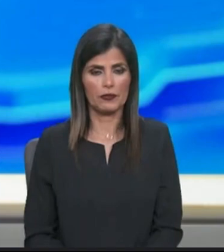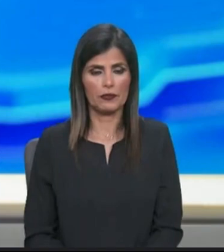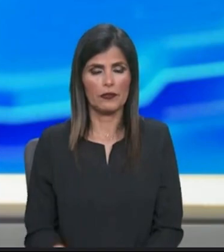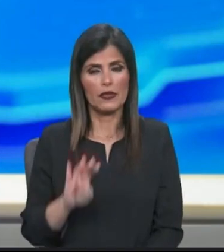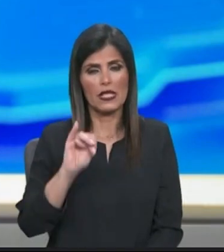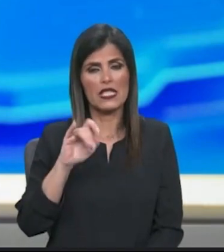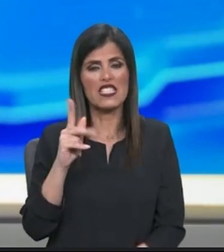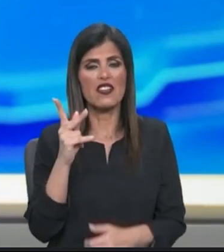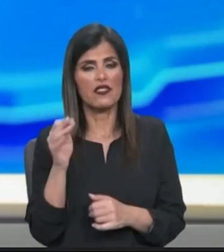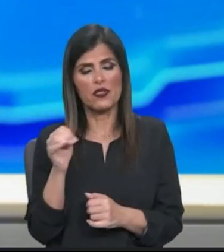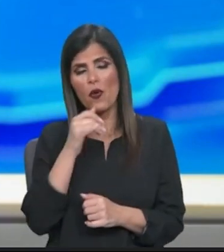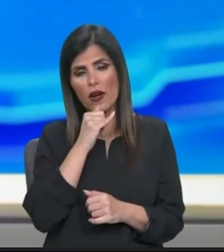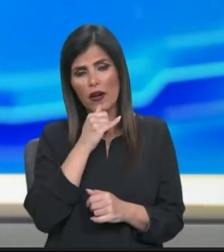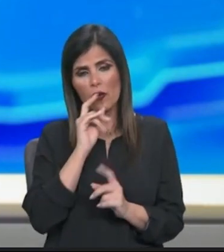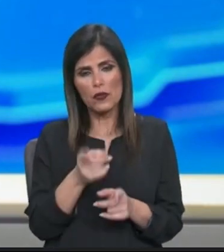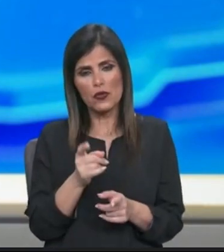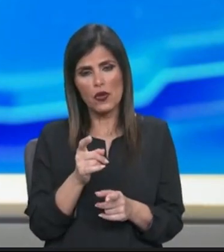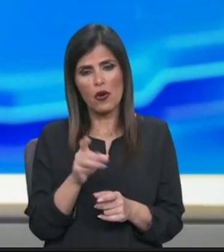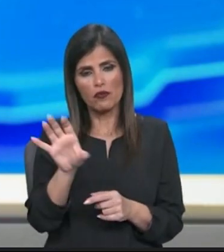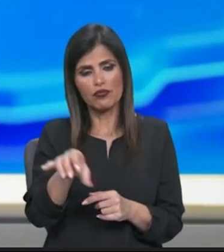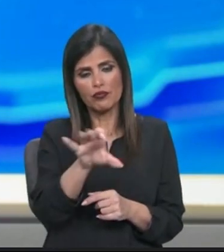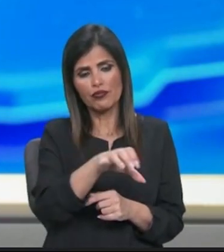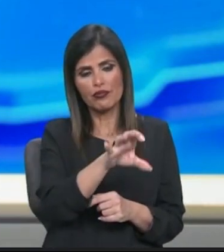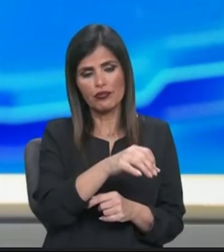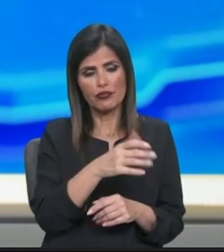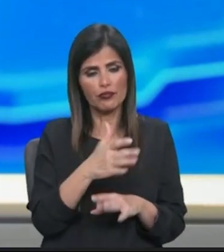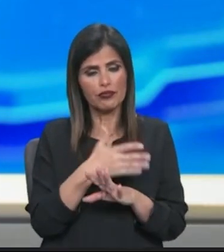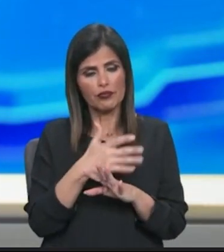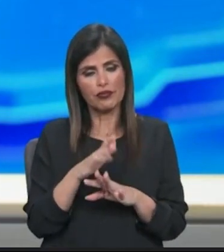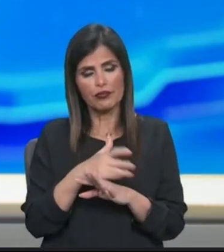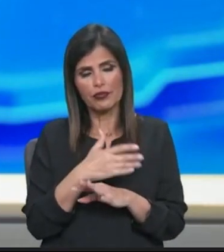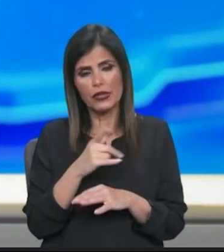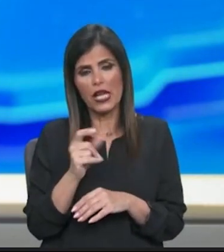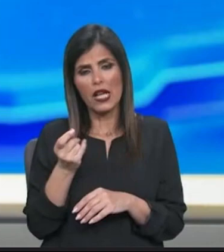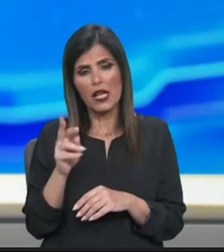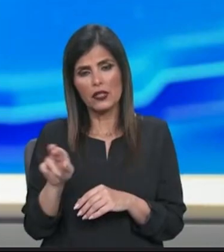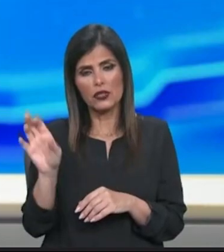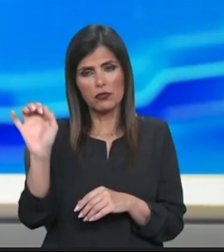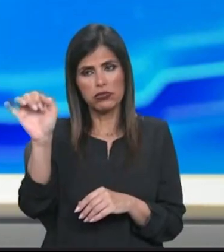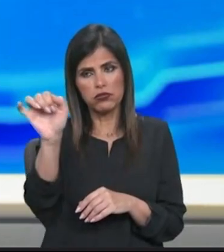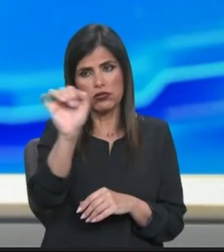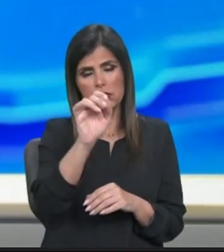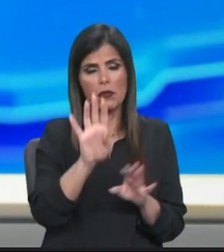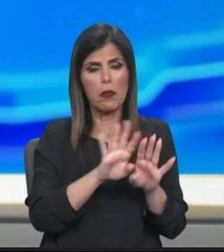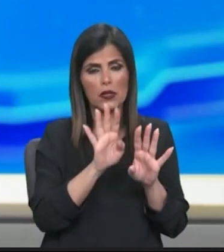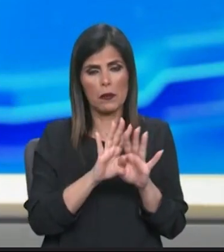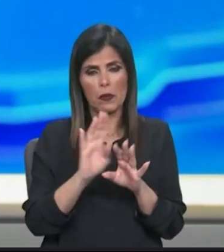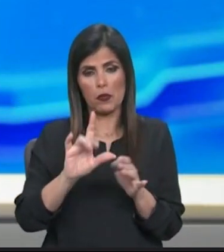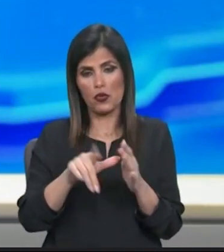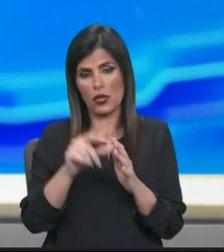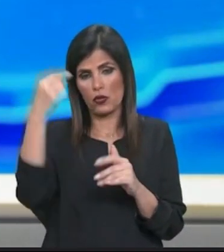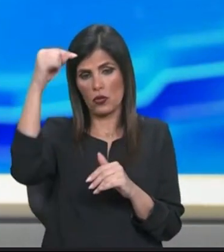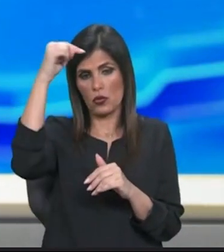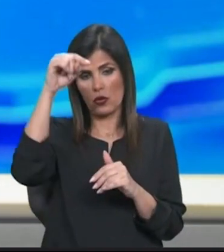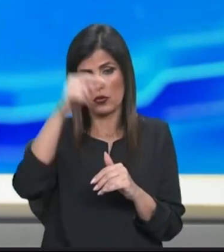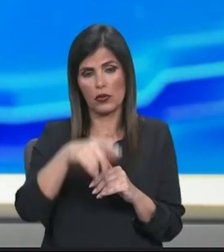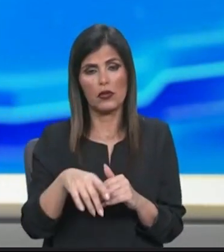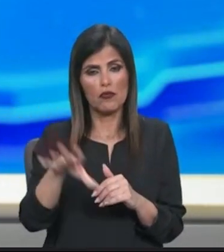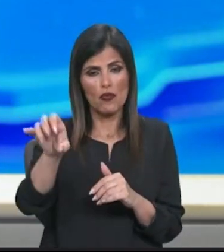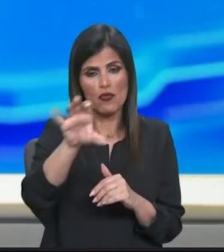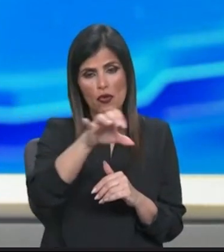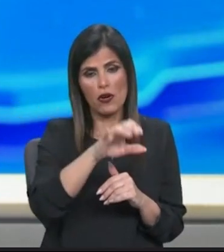Silves, no Algarve, começou a fazer a recolha seletiva de resíduos porta a porta. O projeto piloto é único na região e inclui a recolha